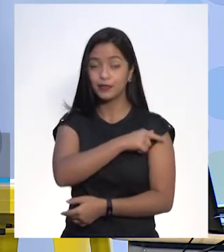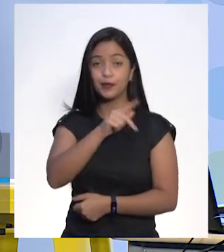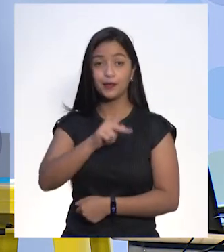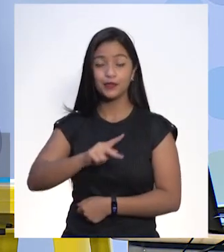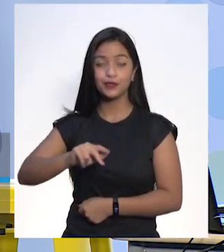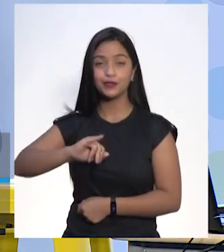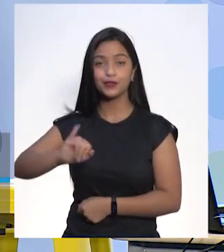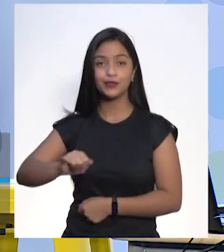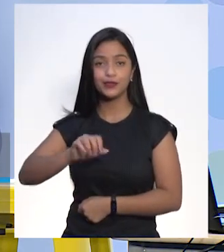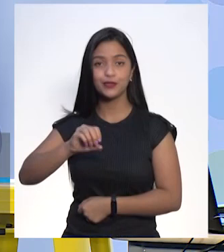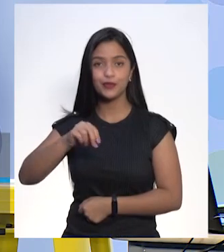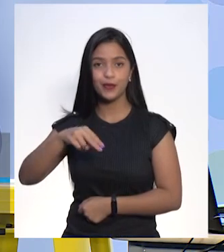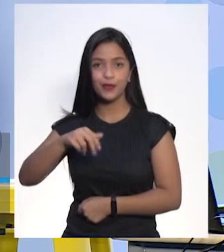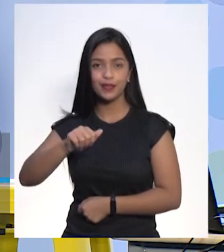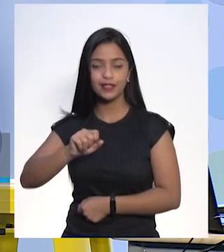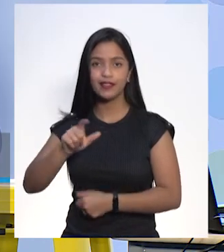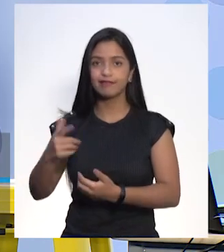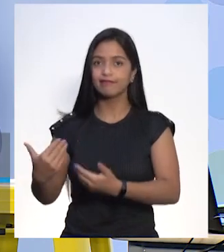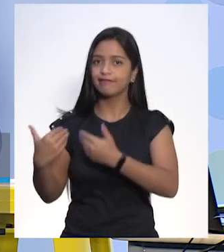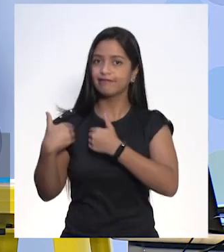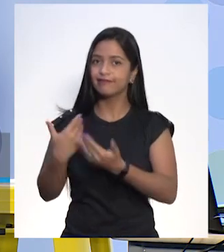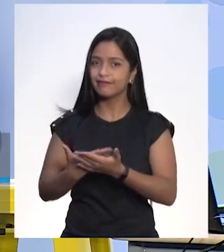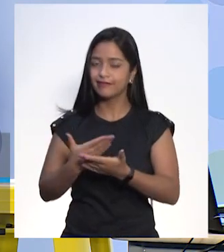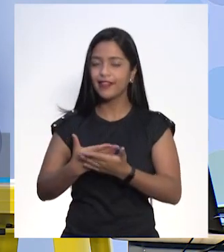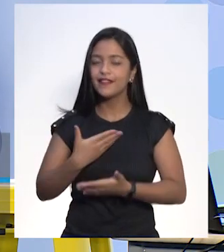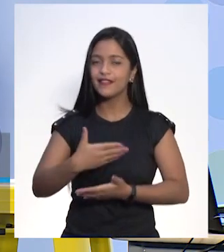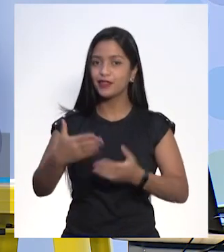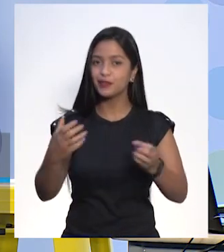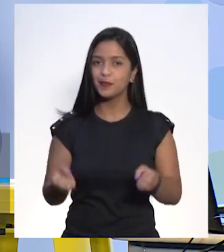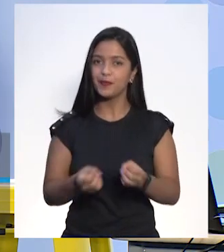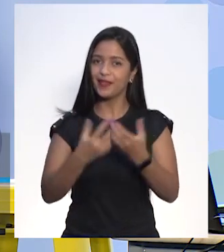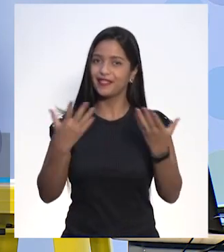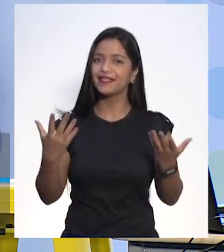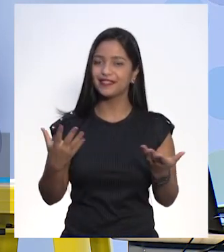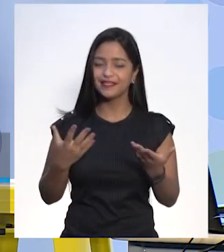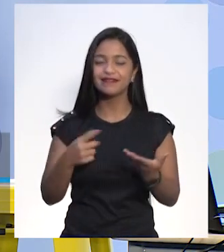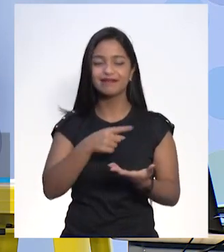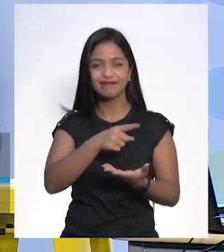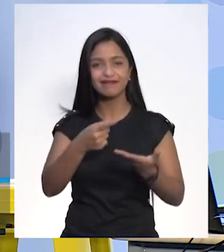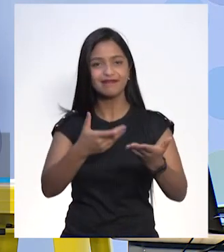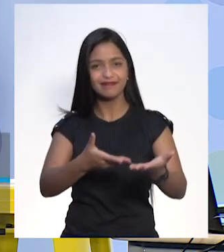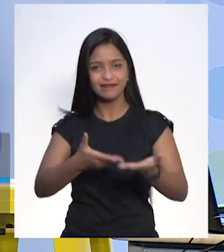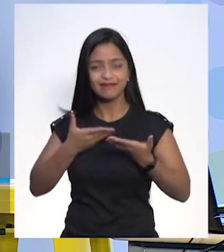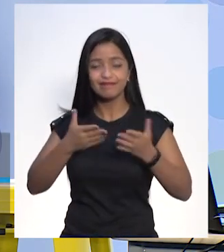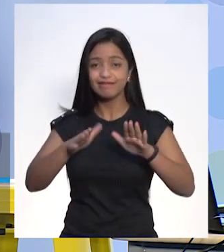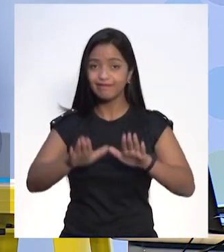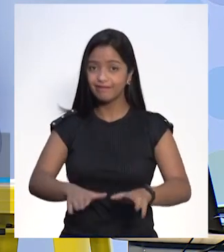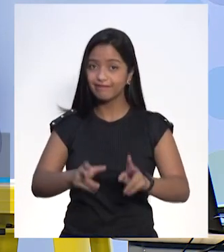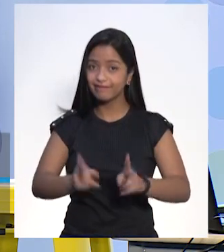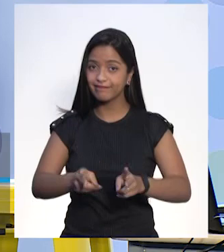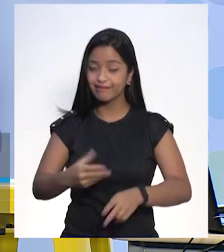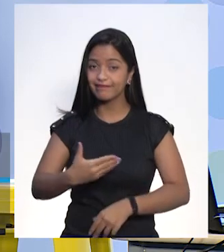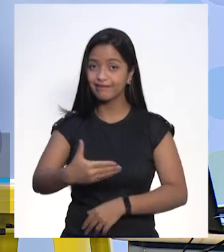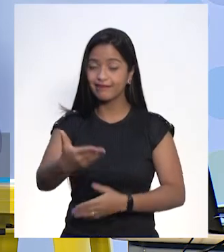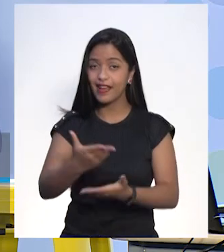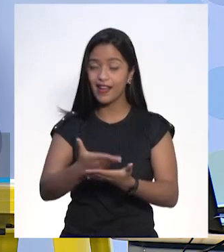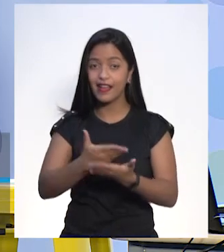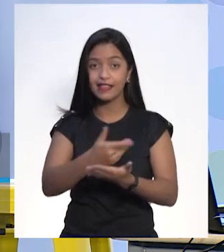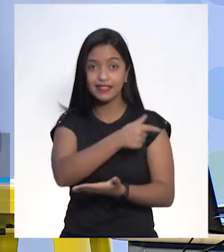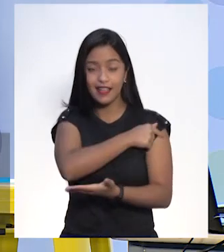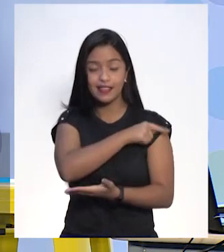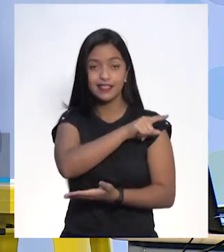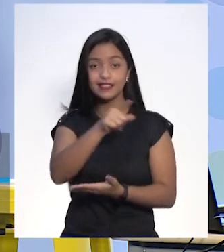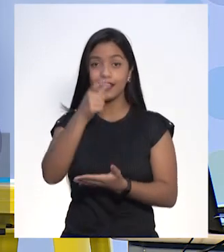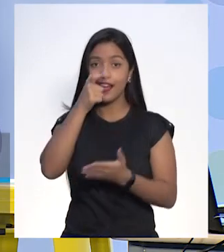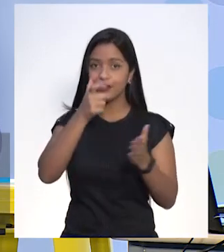a aula hoje, um pouquinho diferente, vai ter uma surpresinha aí, já ficam convidados para assistir a aula do 7º ano. Beleza? Tá? Vamos